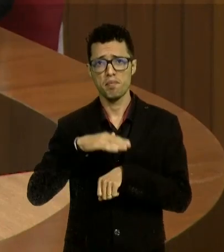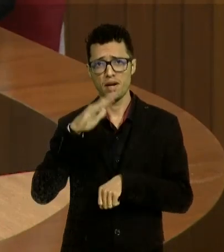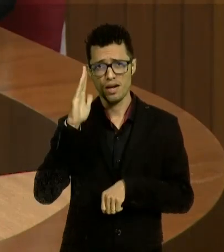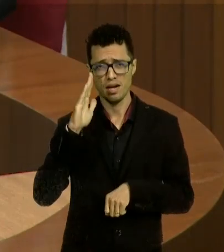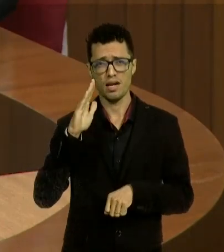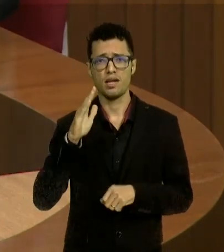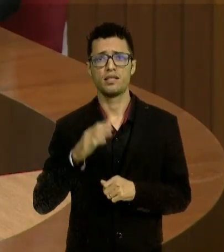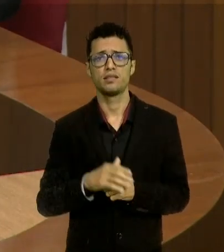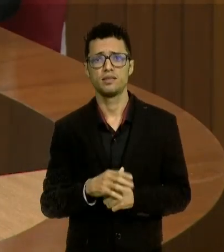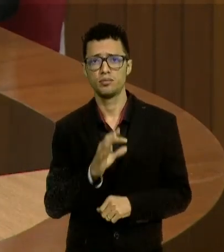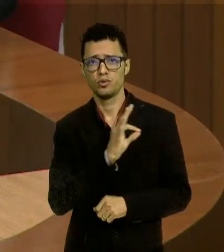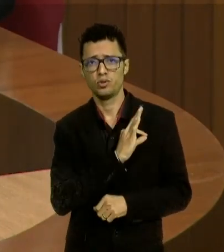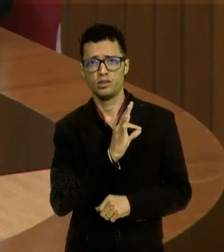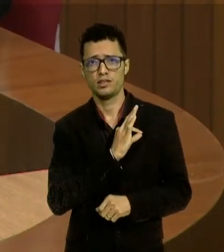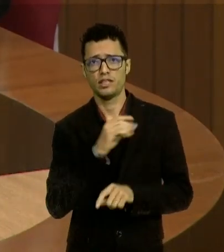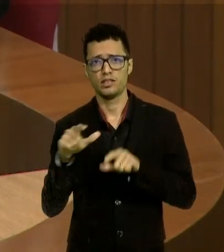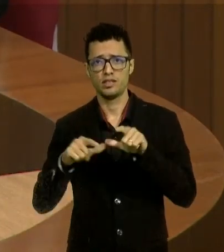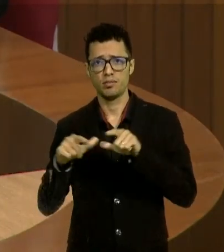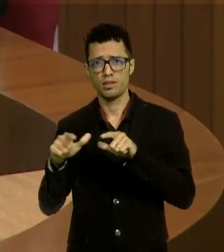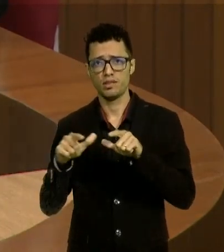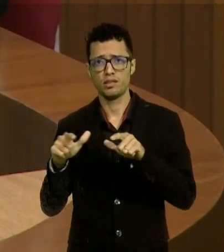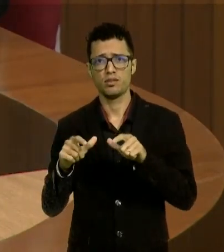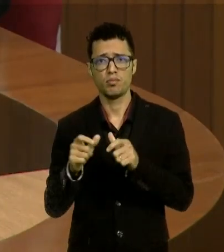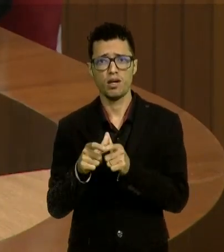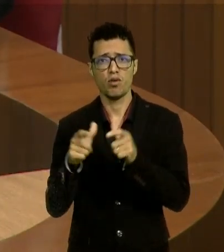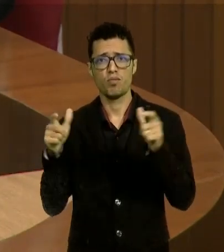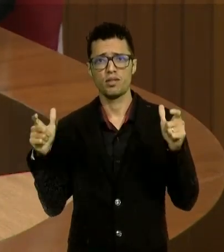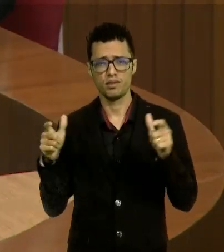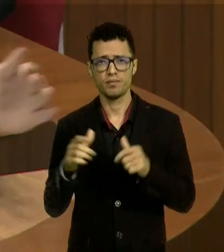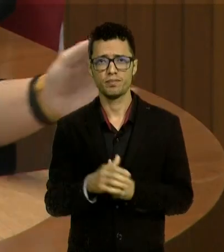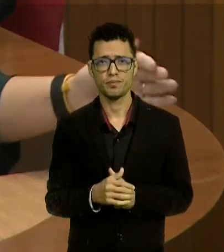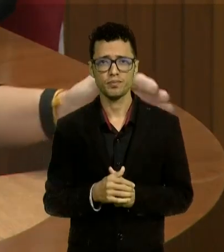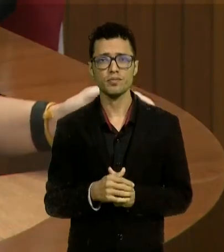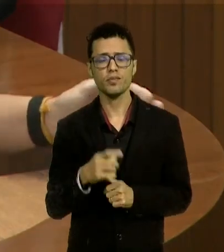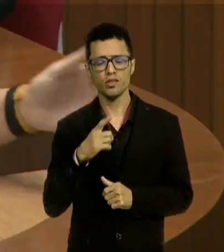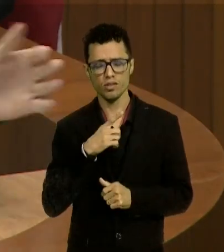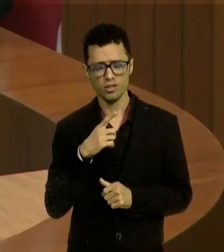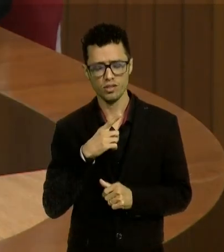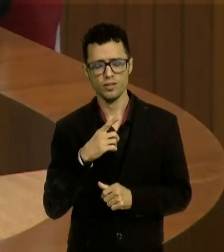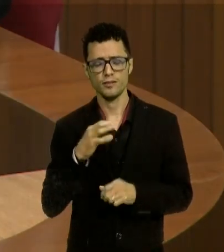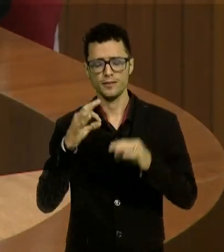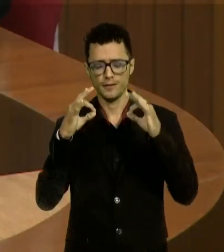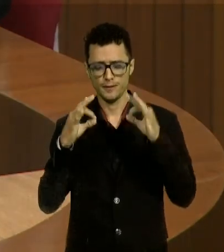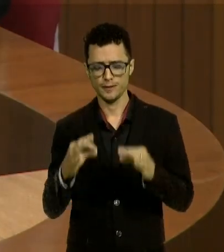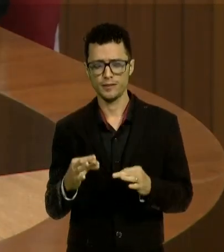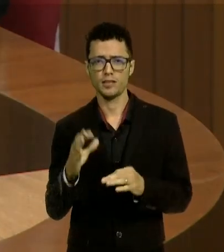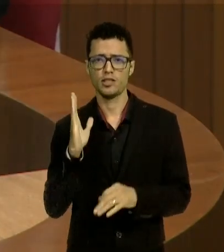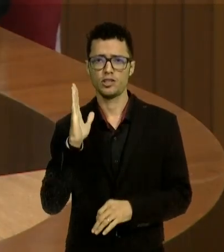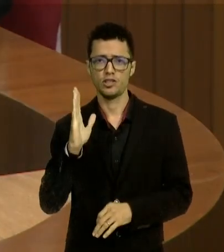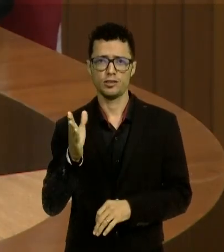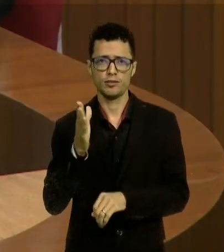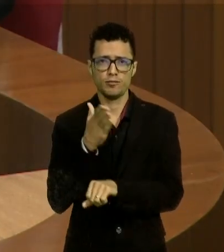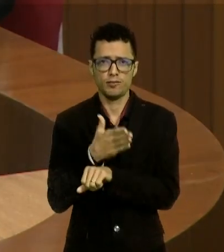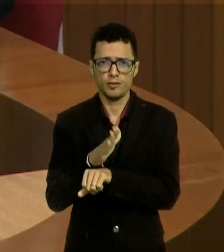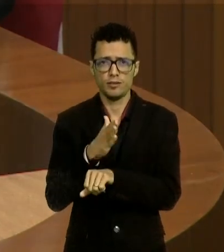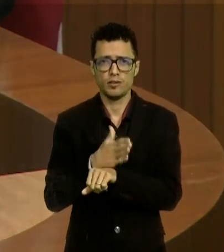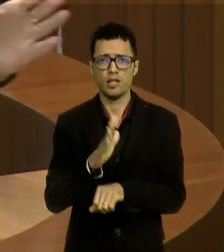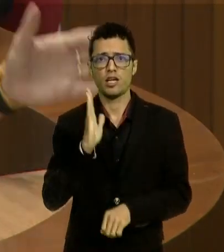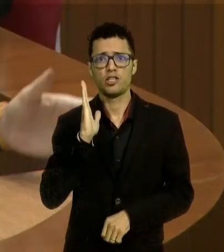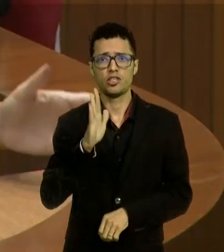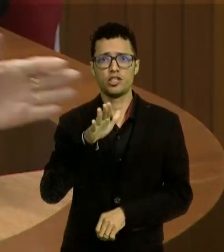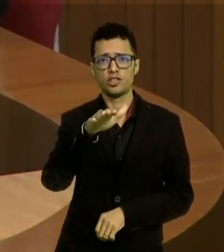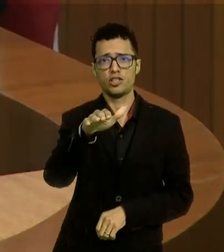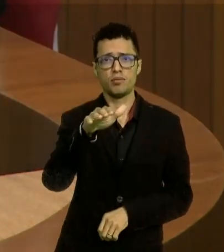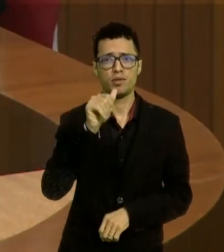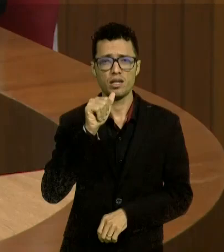4º Batalhão. Eu tenho certeza que muito em breve, após o treinamento, já foram chamados concursados,